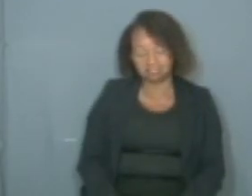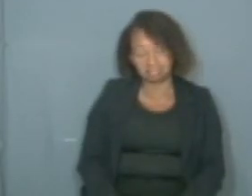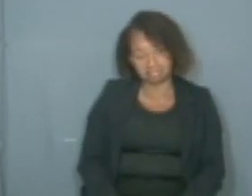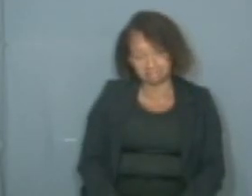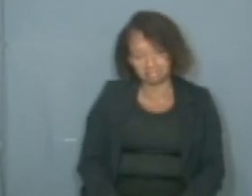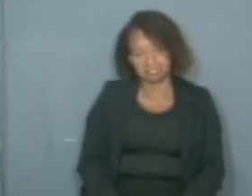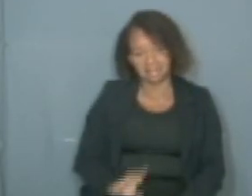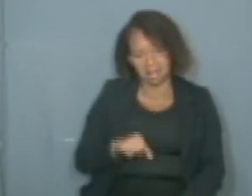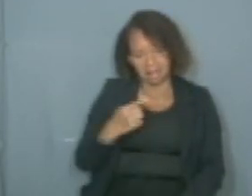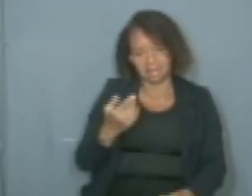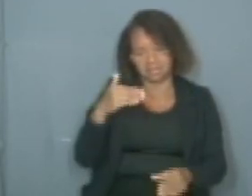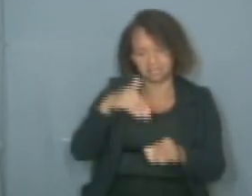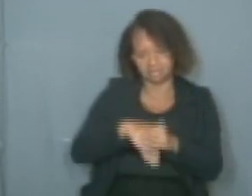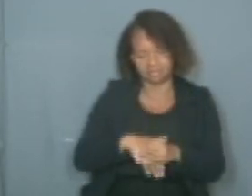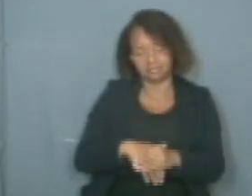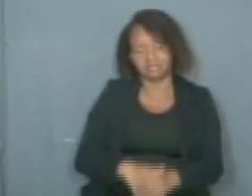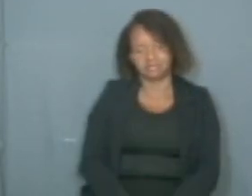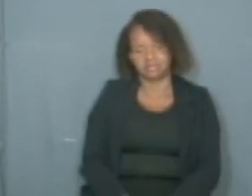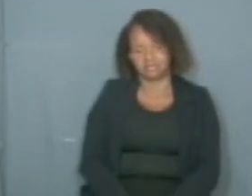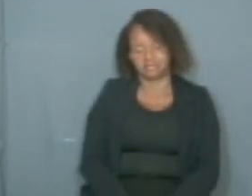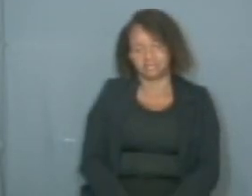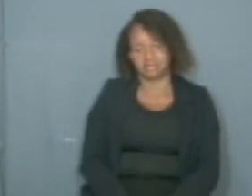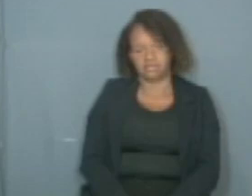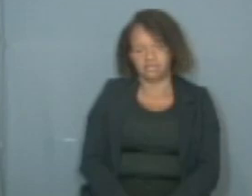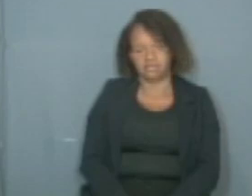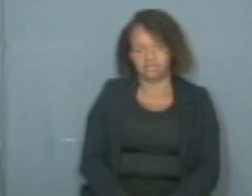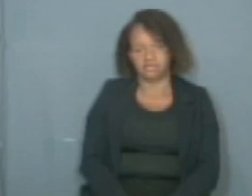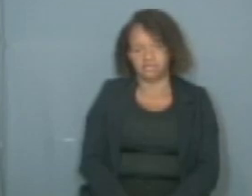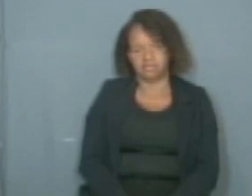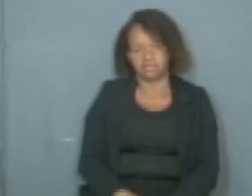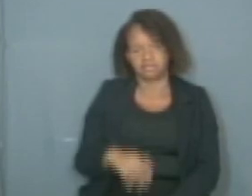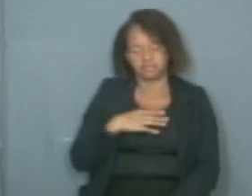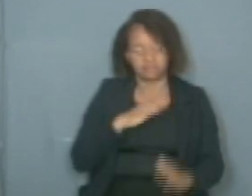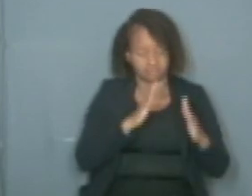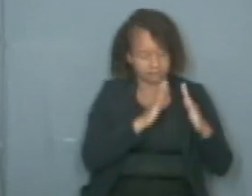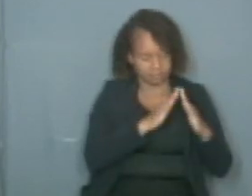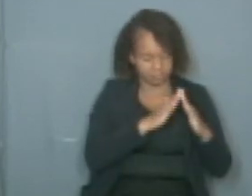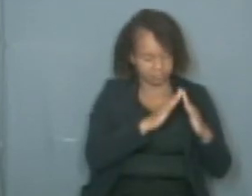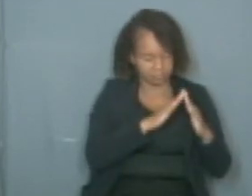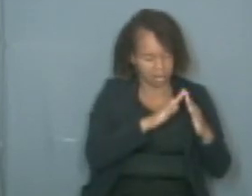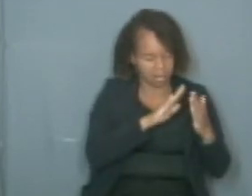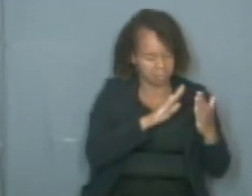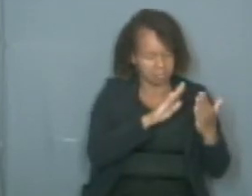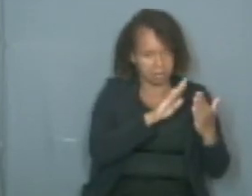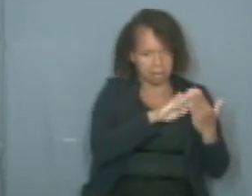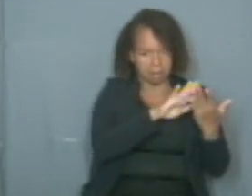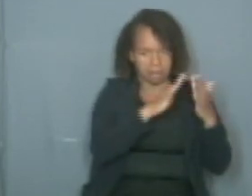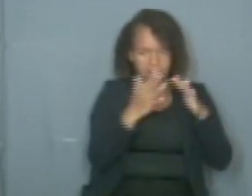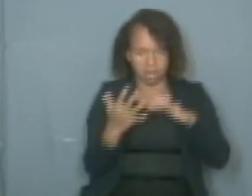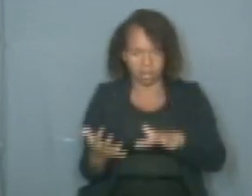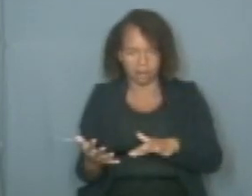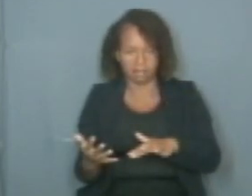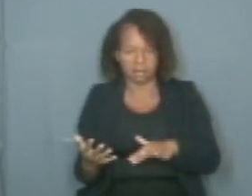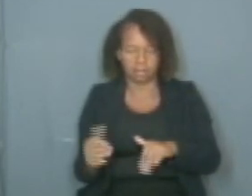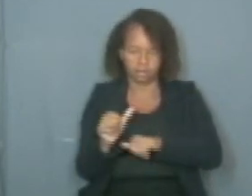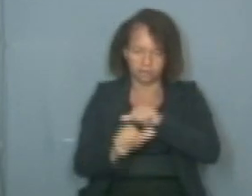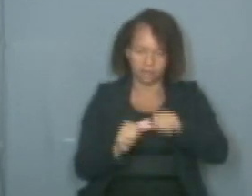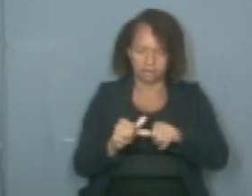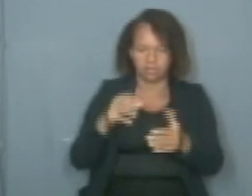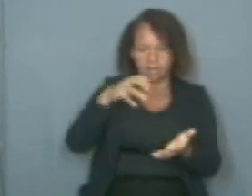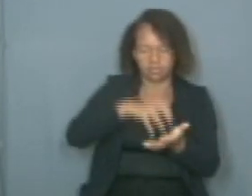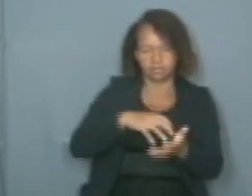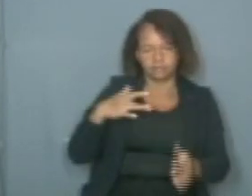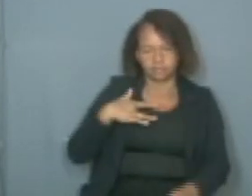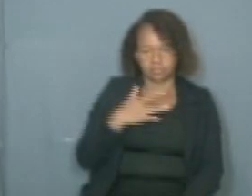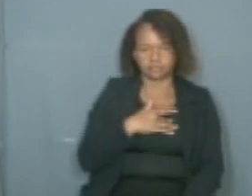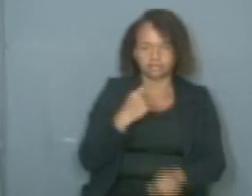Coincidentemente, após as eleições. Então, veja bem, você tem uma casa que foi demolida na Guabiraba para virar uma unidade de saúde. A obra